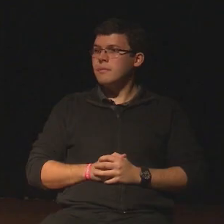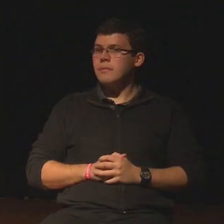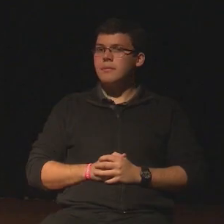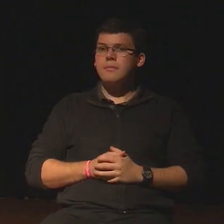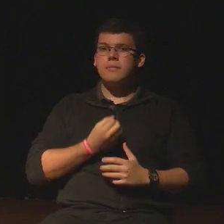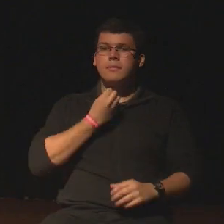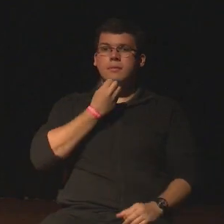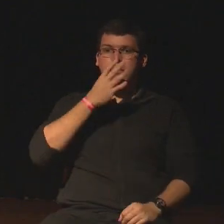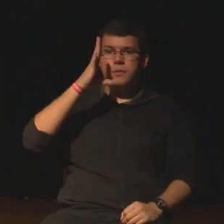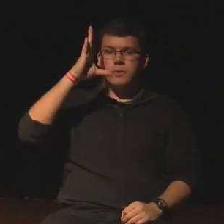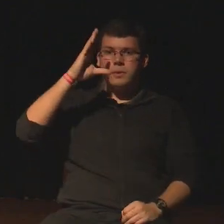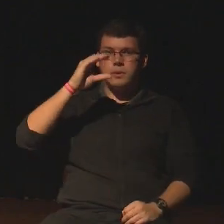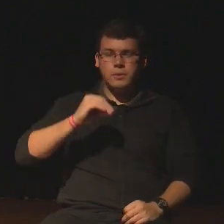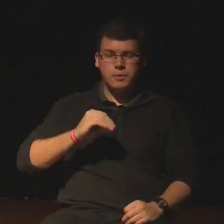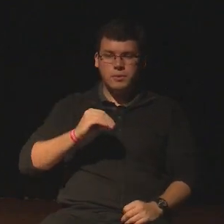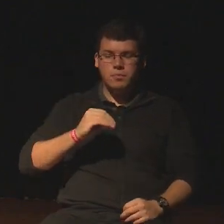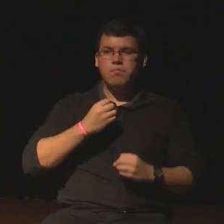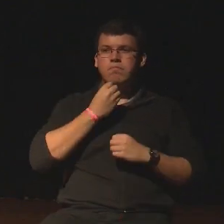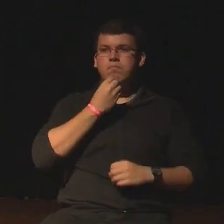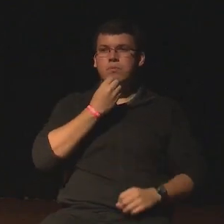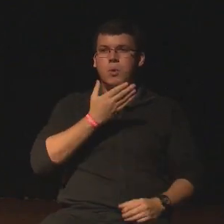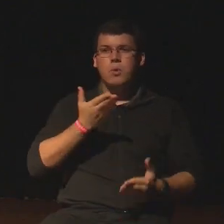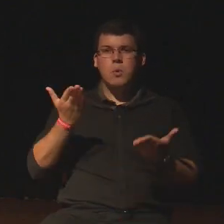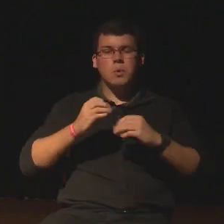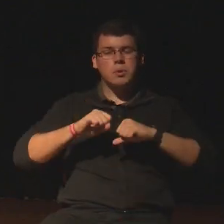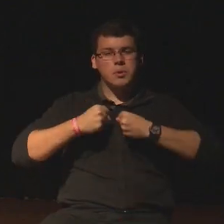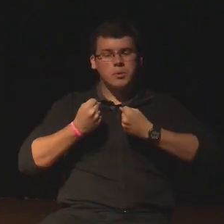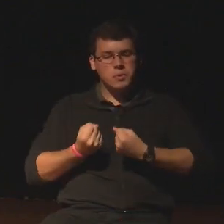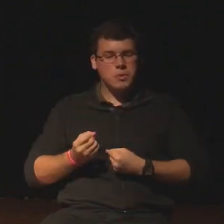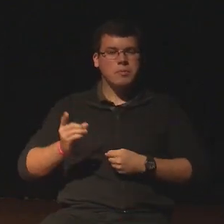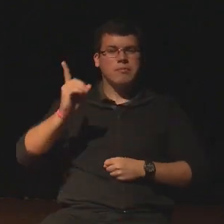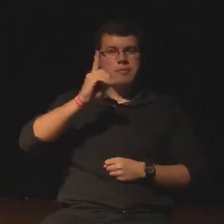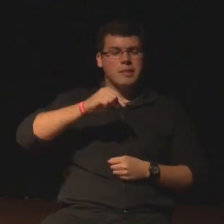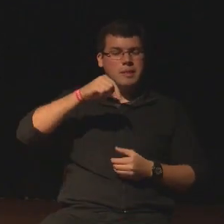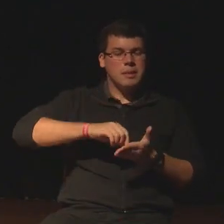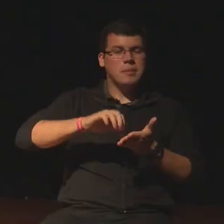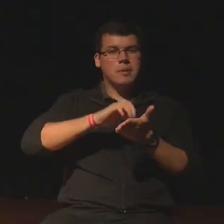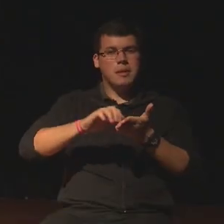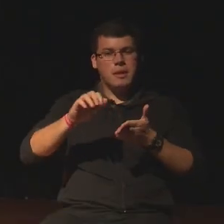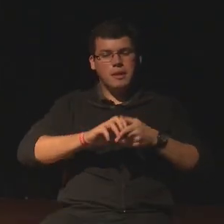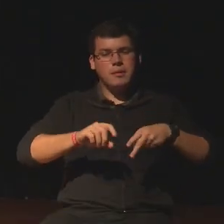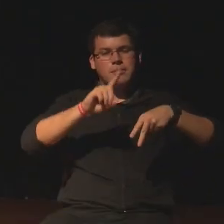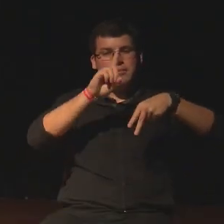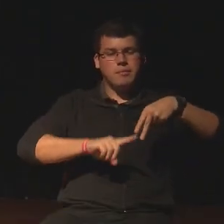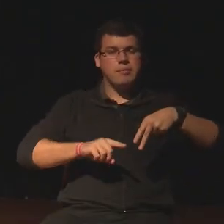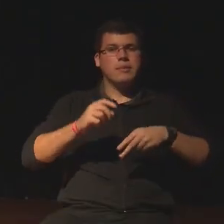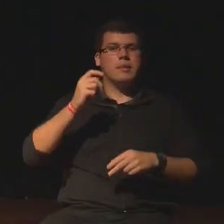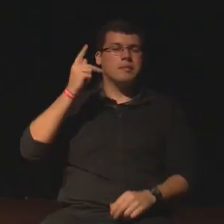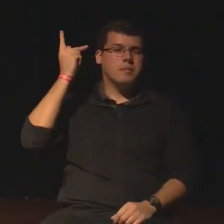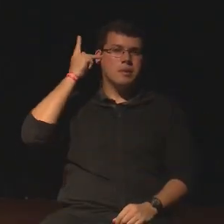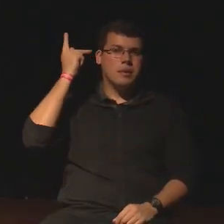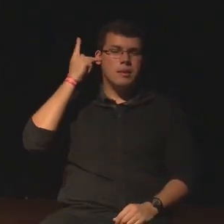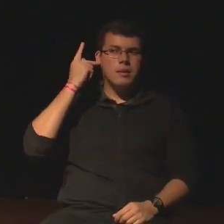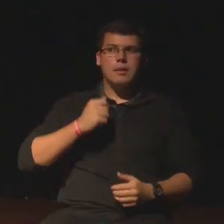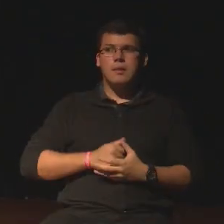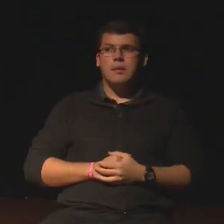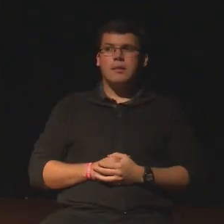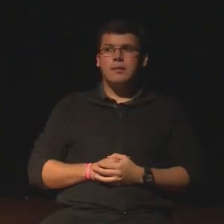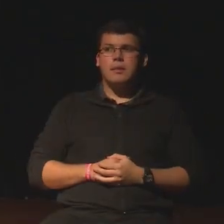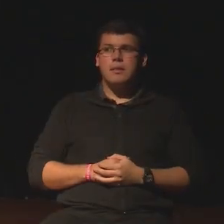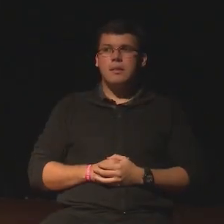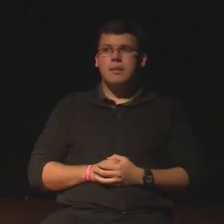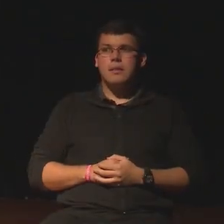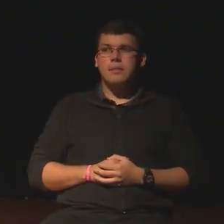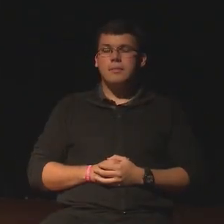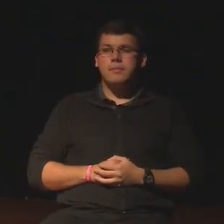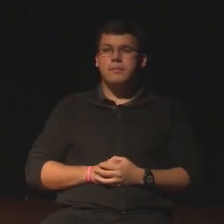Boa noite, muito bom estar aqui, representando como secretária da Pessoa com Deficiência da cidade de São Paulo. E não tem